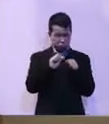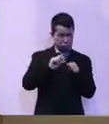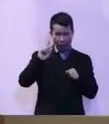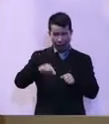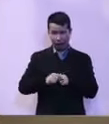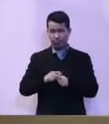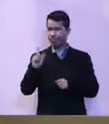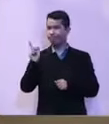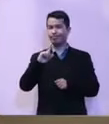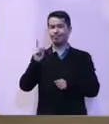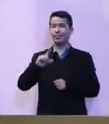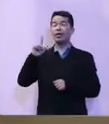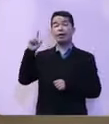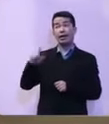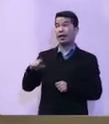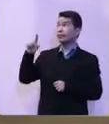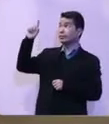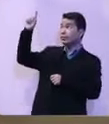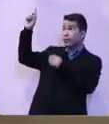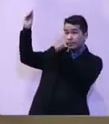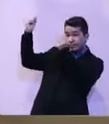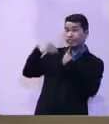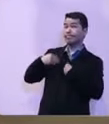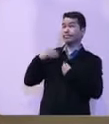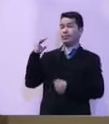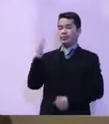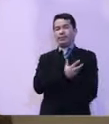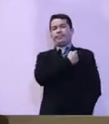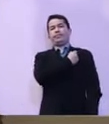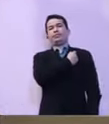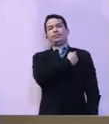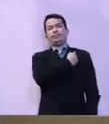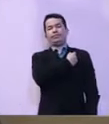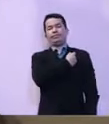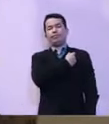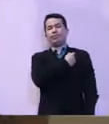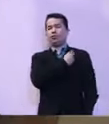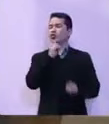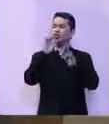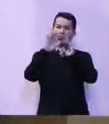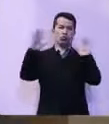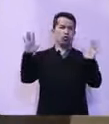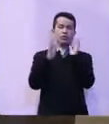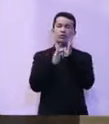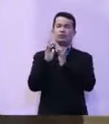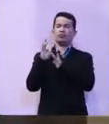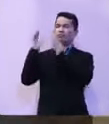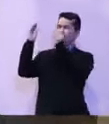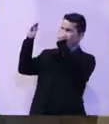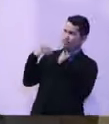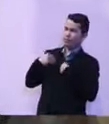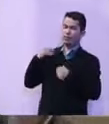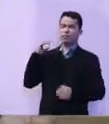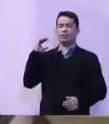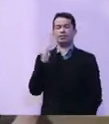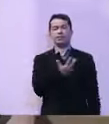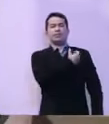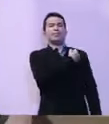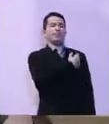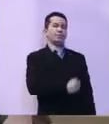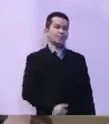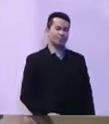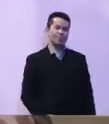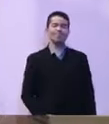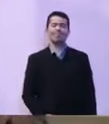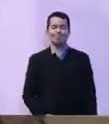de Jesus, e o nosso nome é escrito no livro da vida por causa de Jesus Cristo, quando nós tomamos pela fé o sacrifício